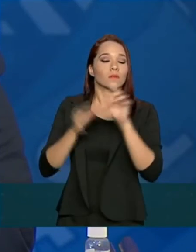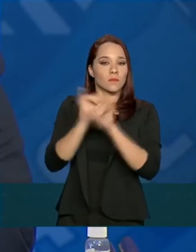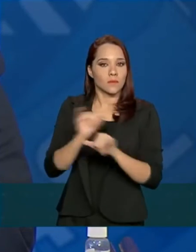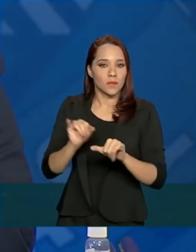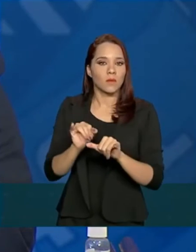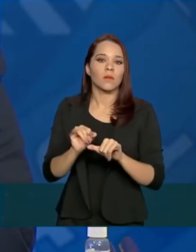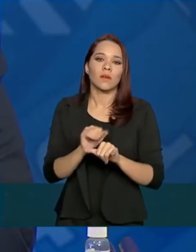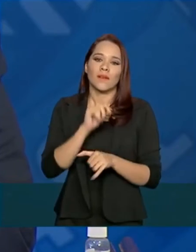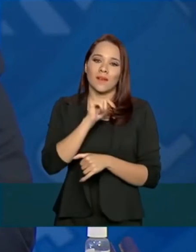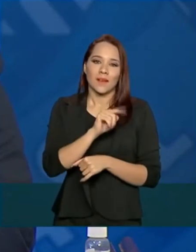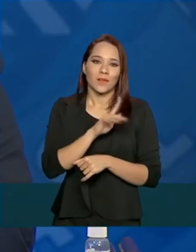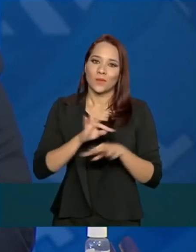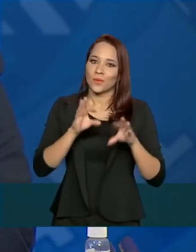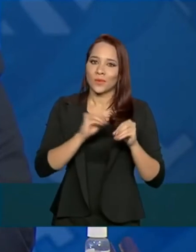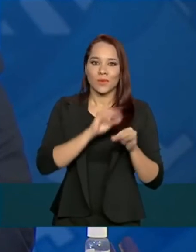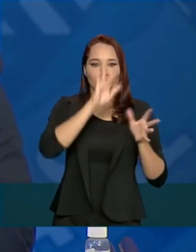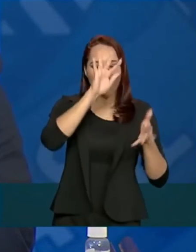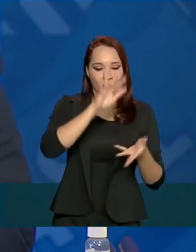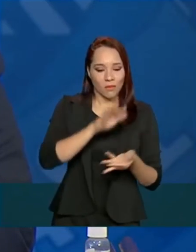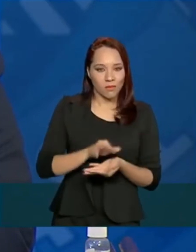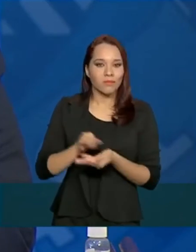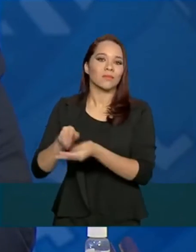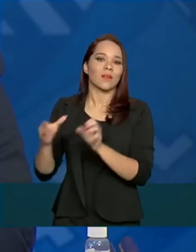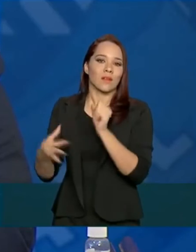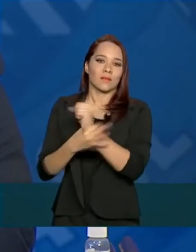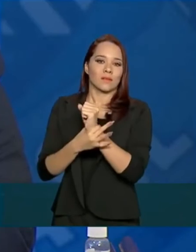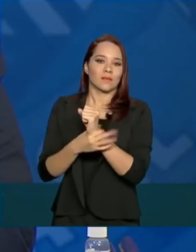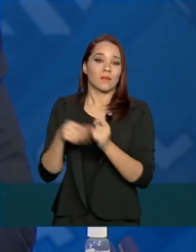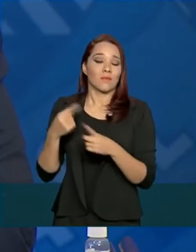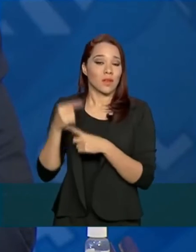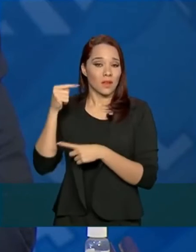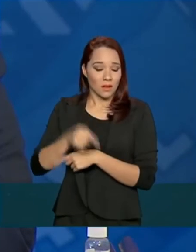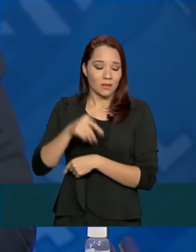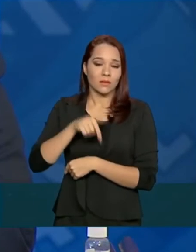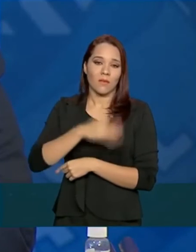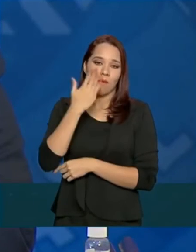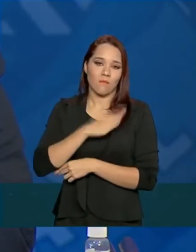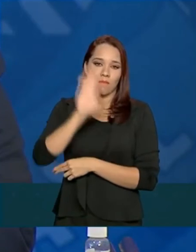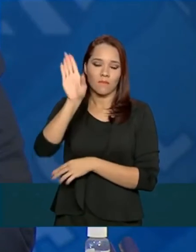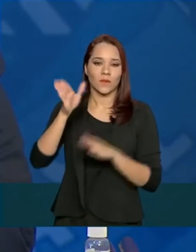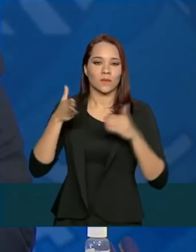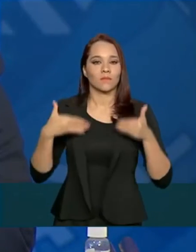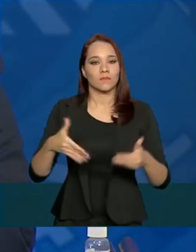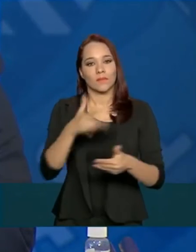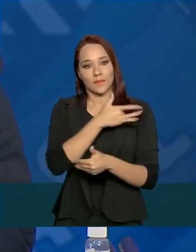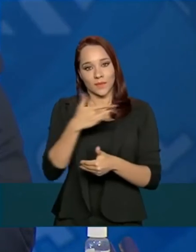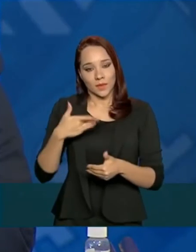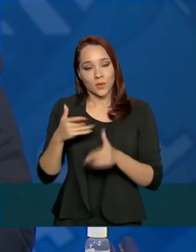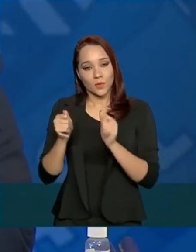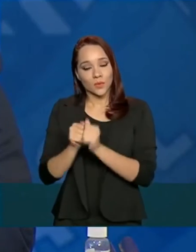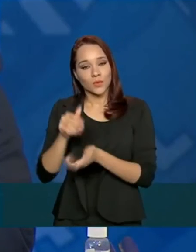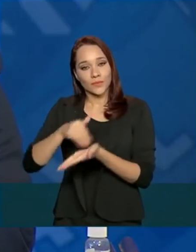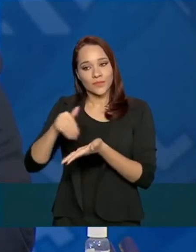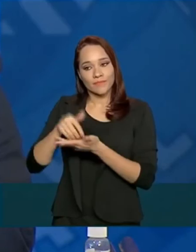dados, elas são devidamente garantidas, porque esse é o compromisso do Ministério da Saúde e da Secretaria